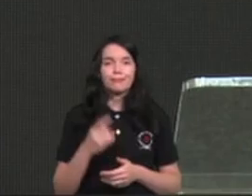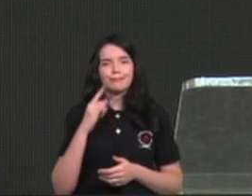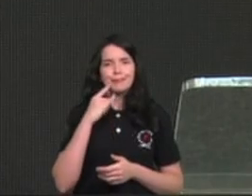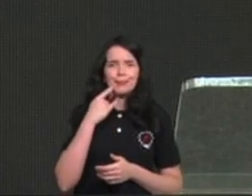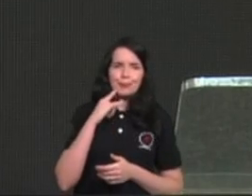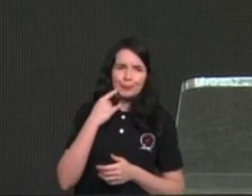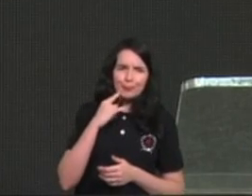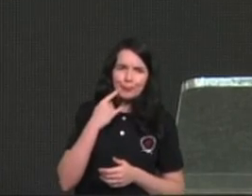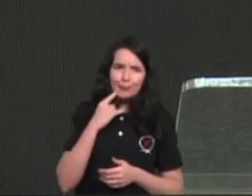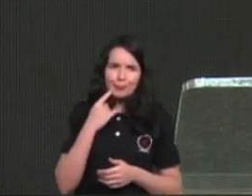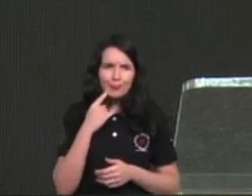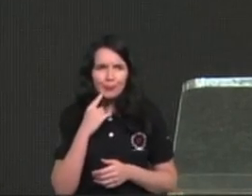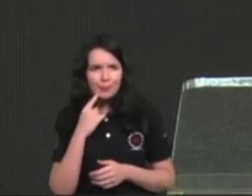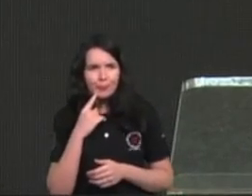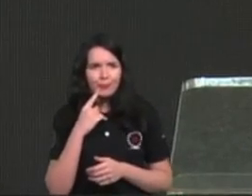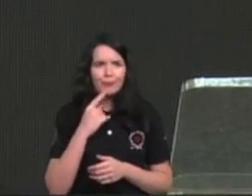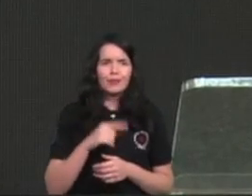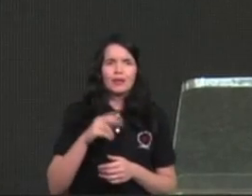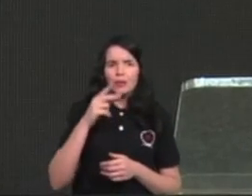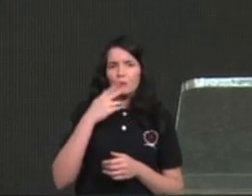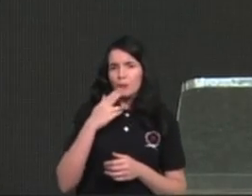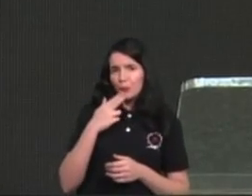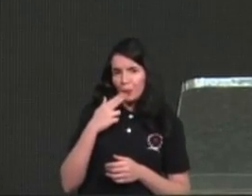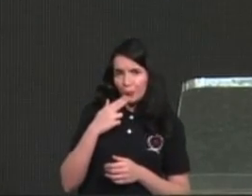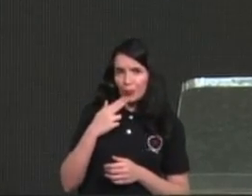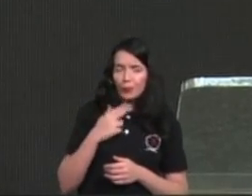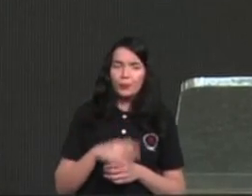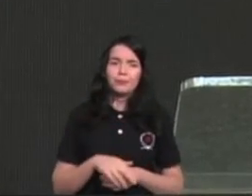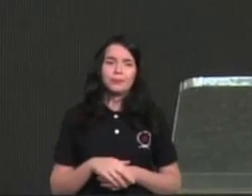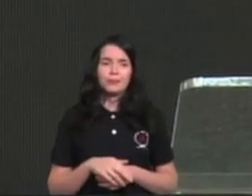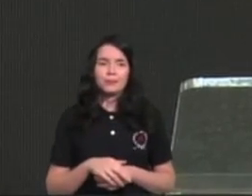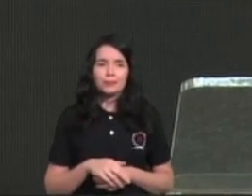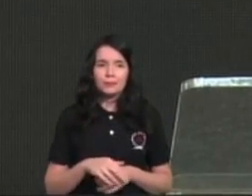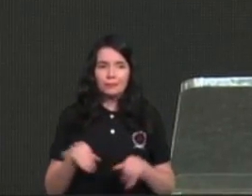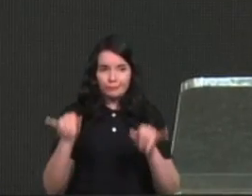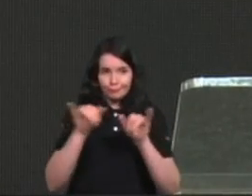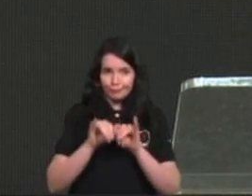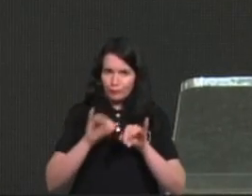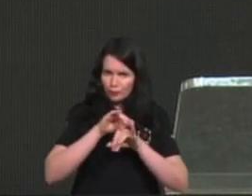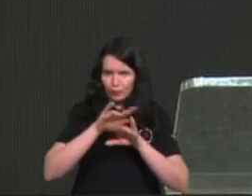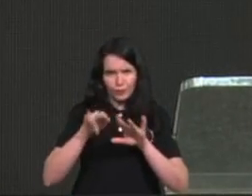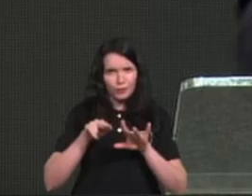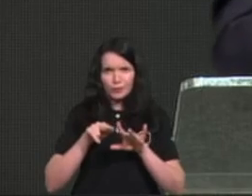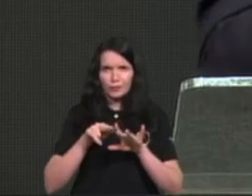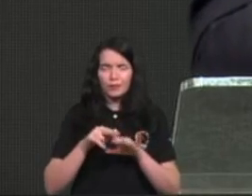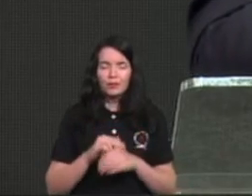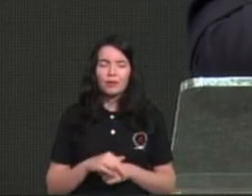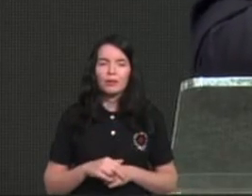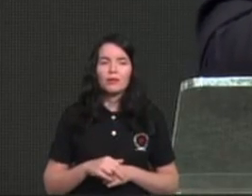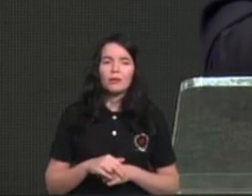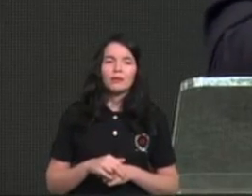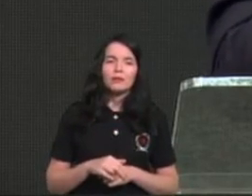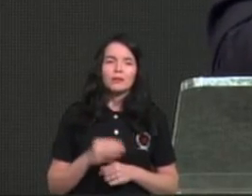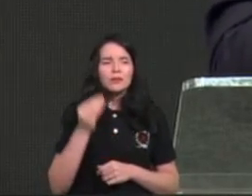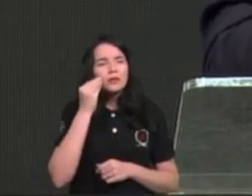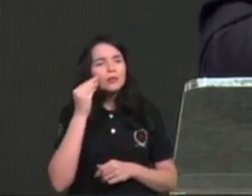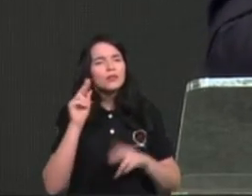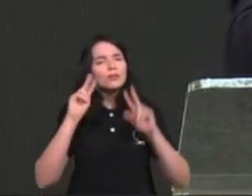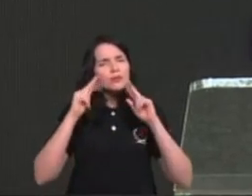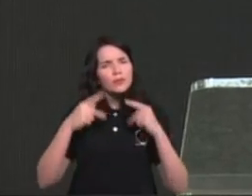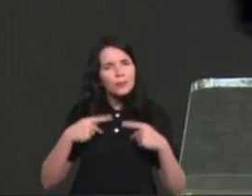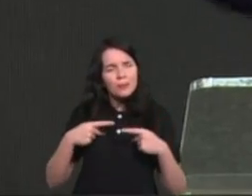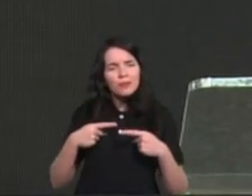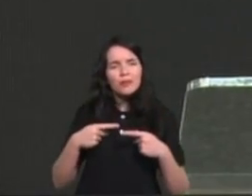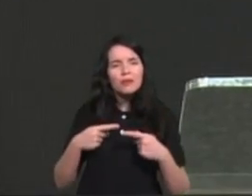O cara bota a droga o cara bota cigarro devassidão moral tudo que você imaginar é uma tentativa do ser humano de maneira